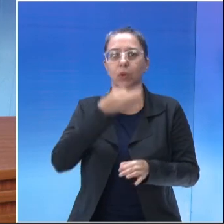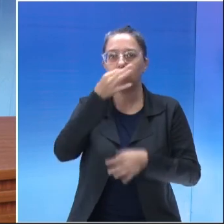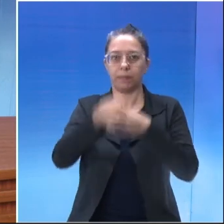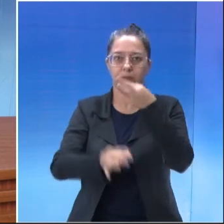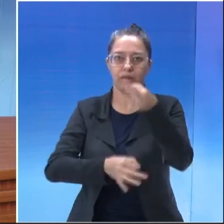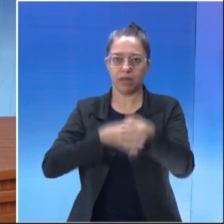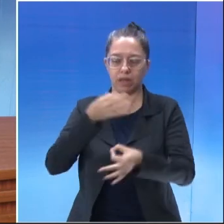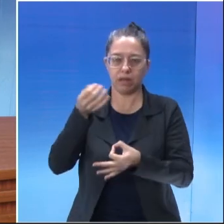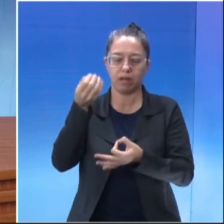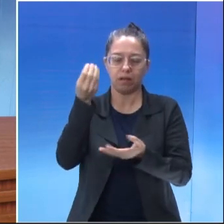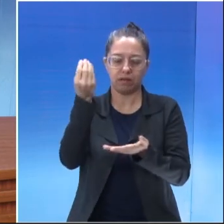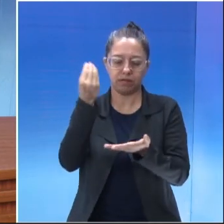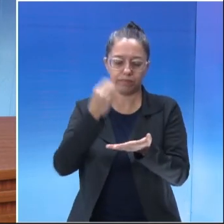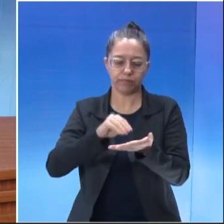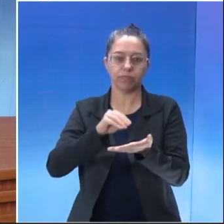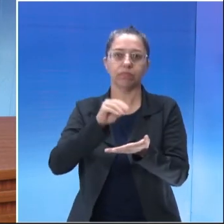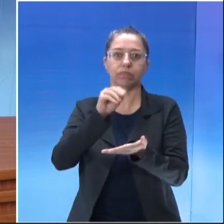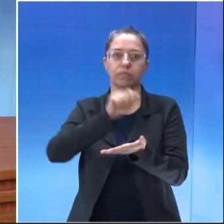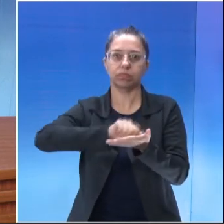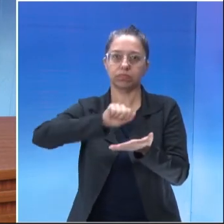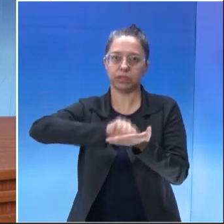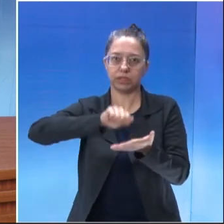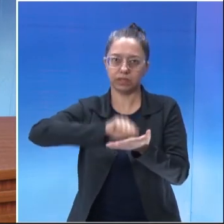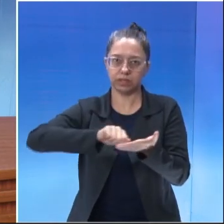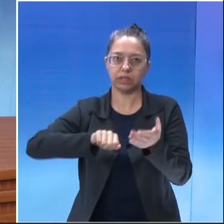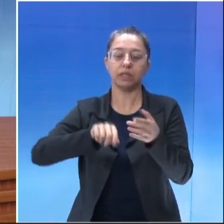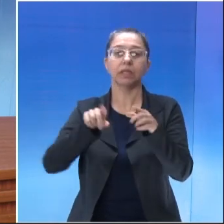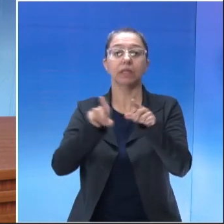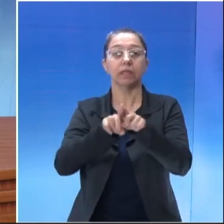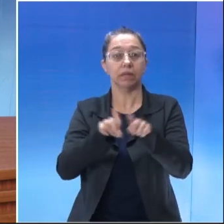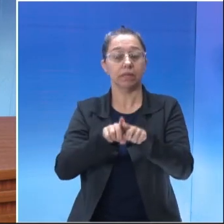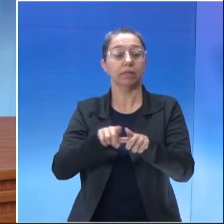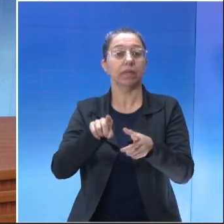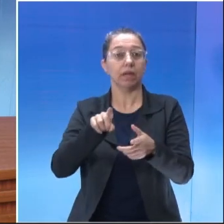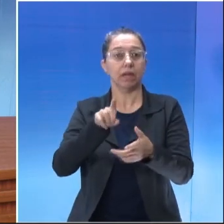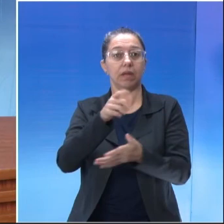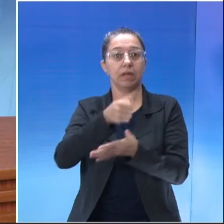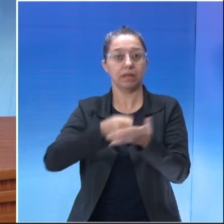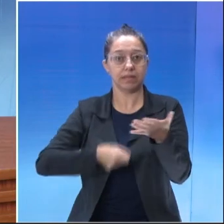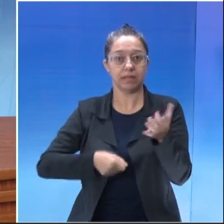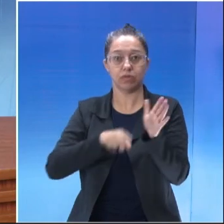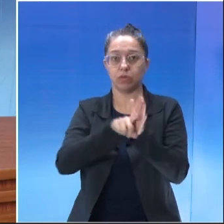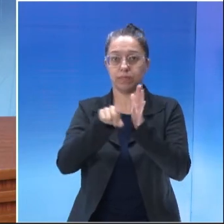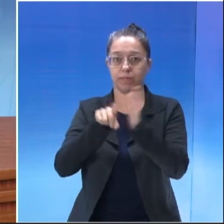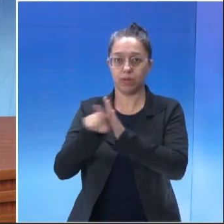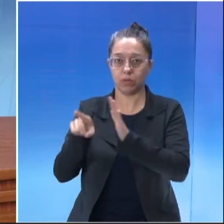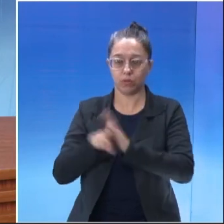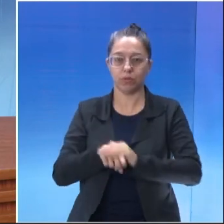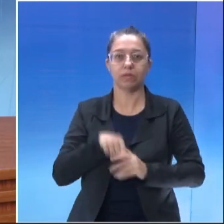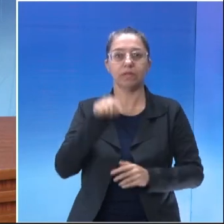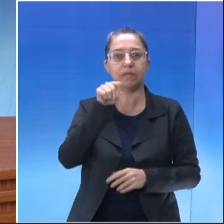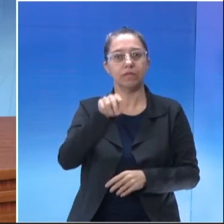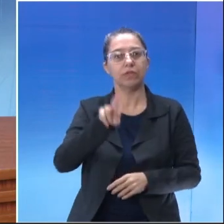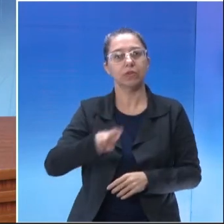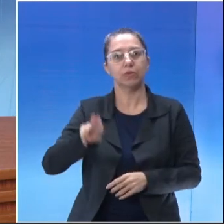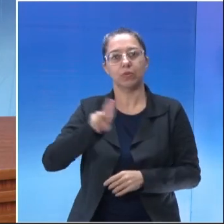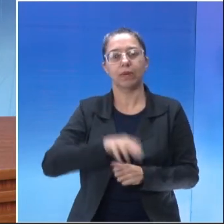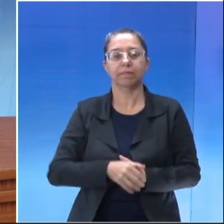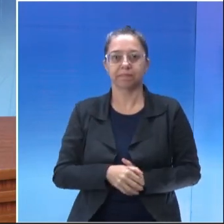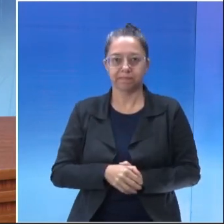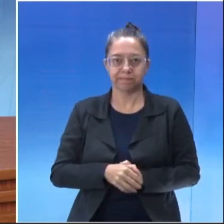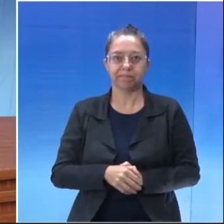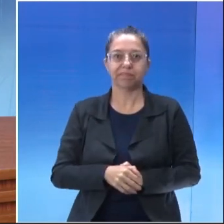texto. Elas vão ser utilizadas nas questões, as estratégias argumentativas, e também você vai utilizar lá na hora de